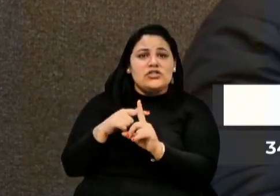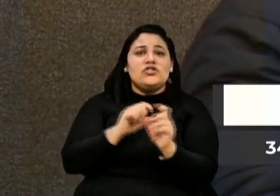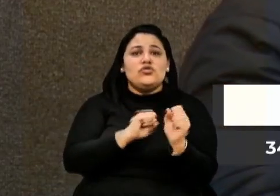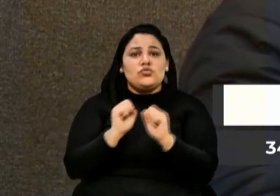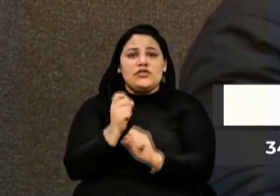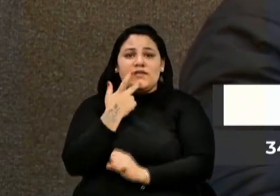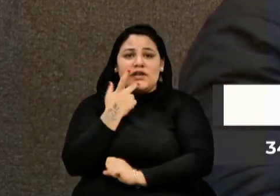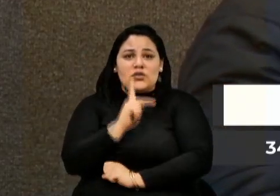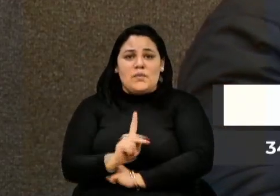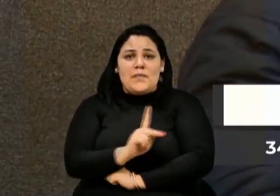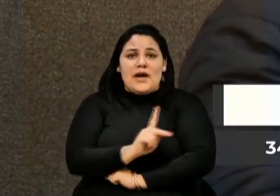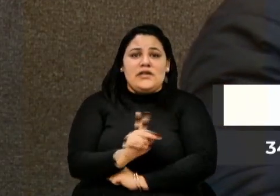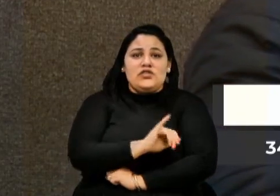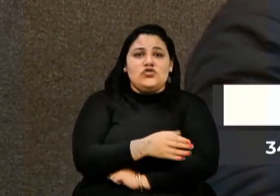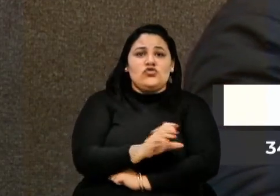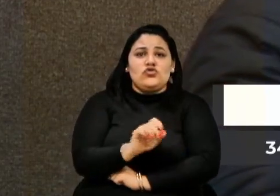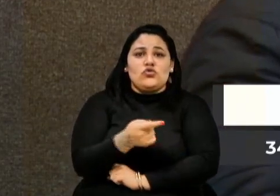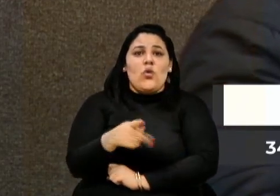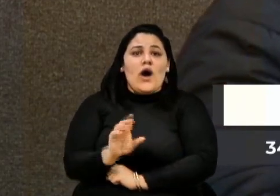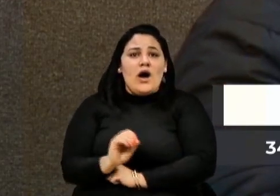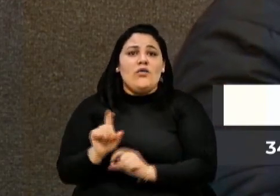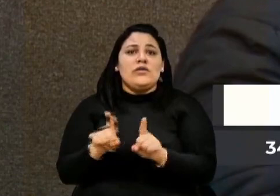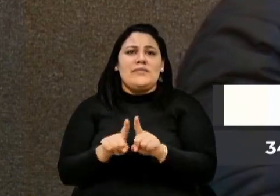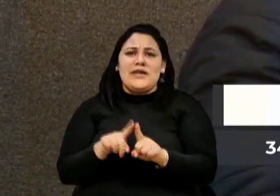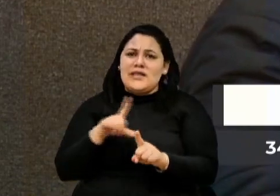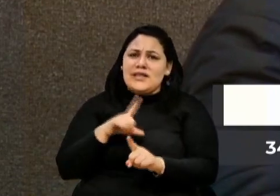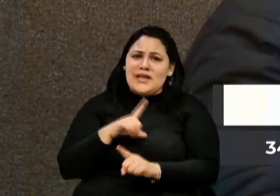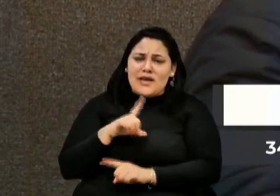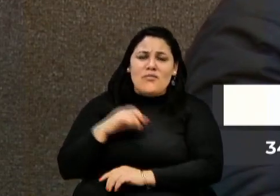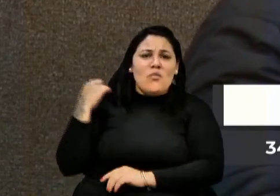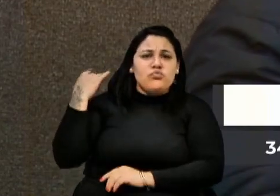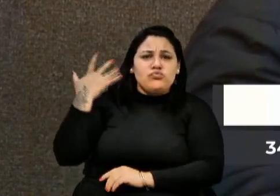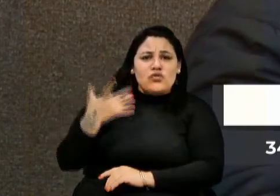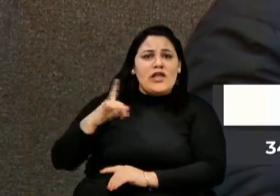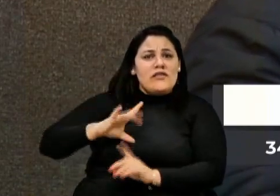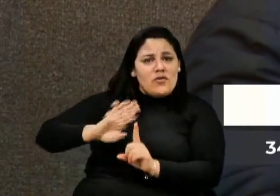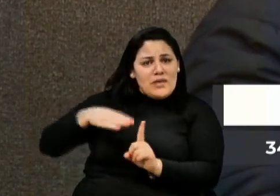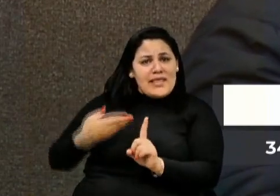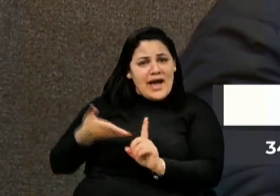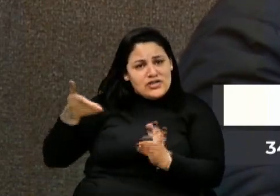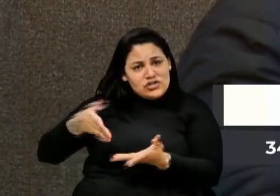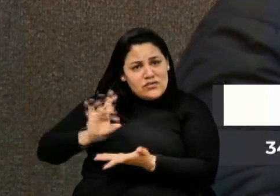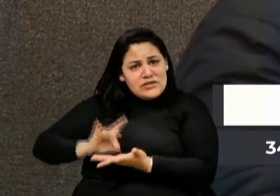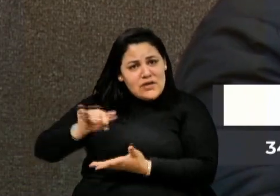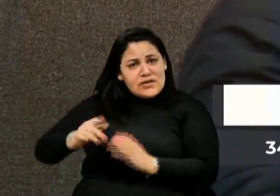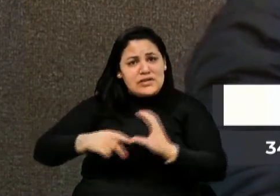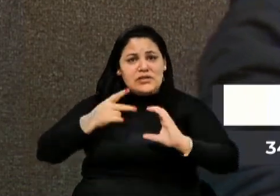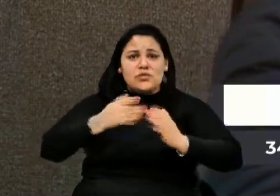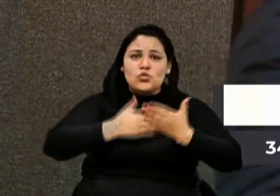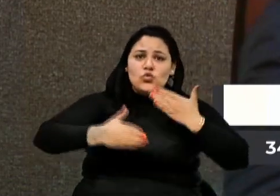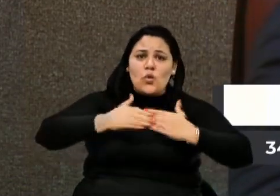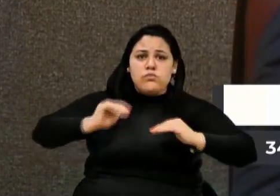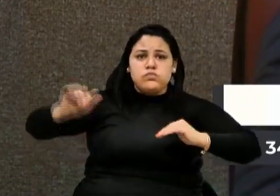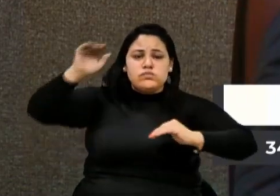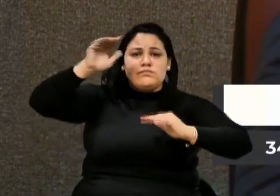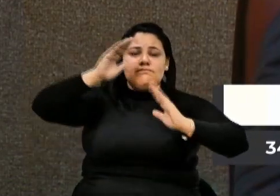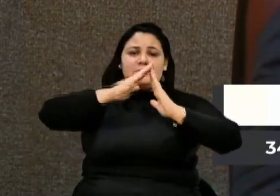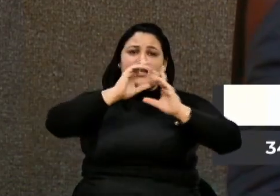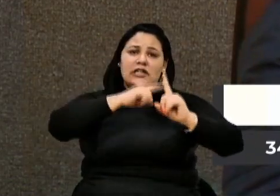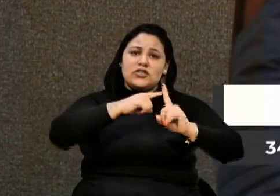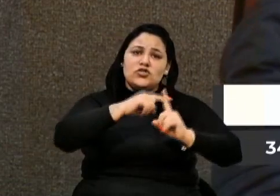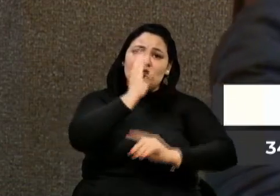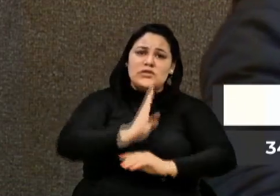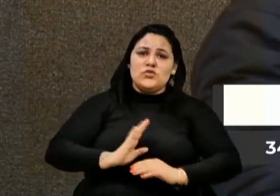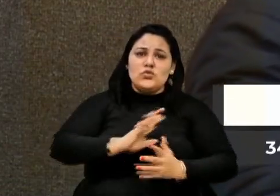João Schiavo, né? Foi beato, teve uma grande solenidade aqui, com todas as autoridades da Igreja do Brasil e do mundo.